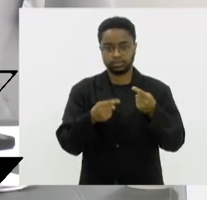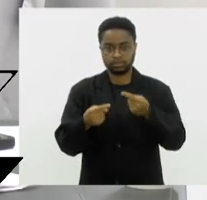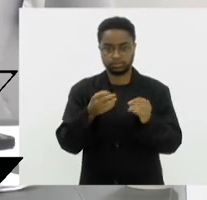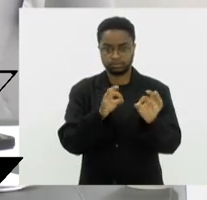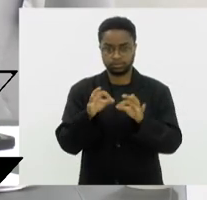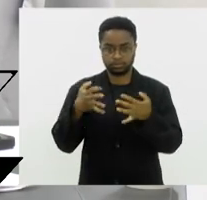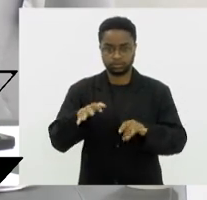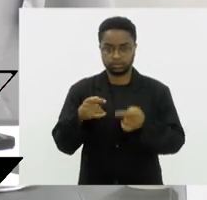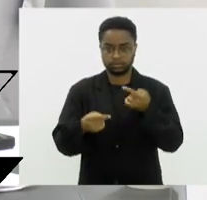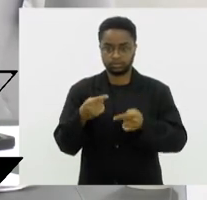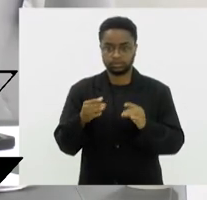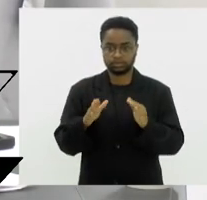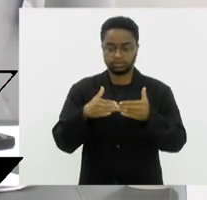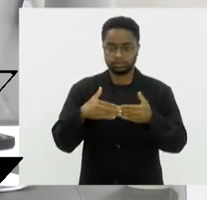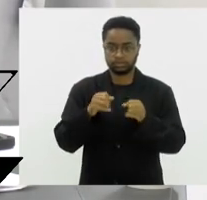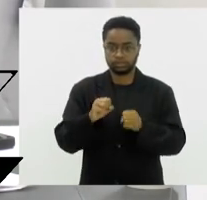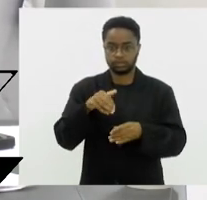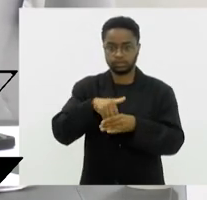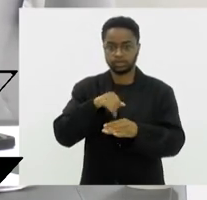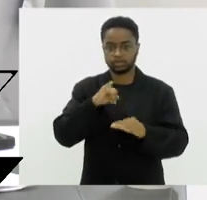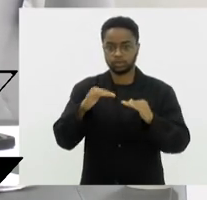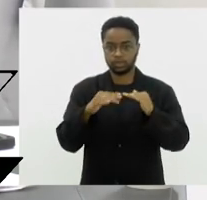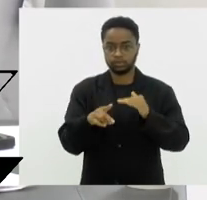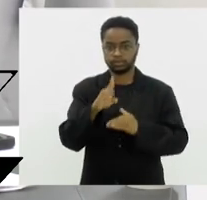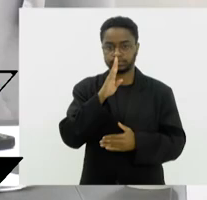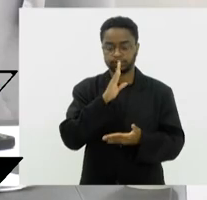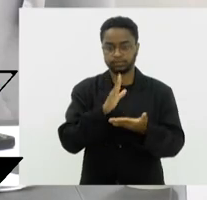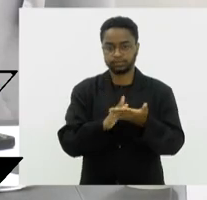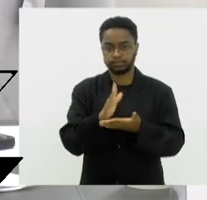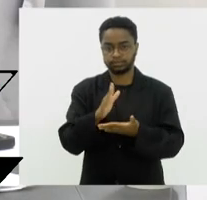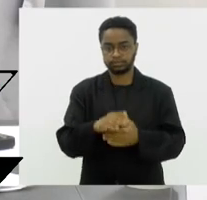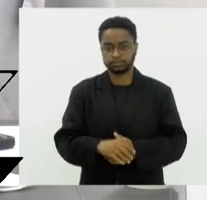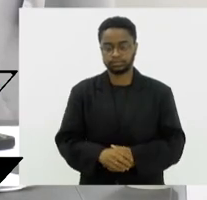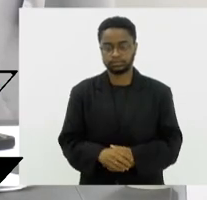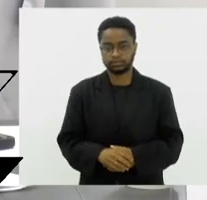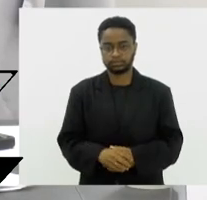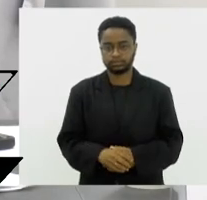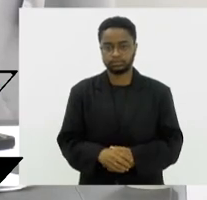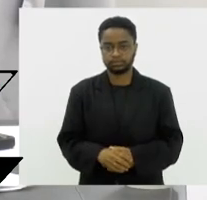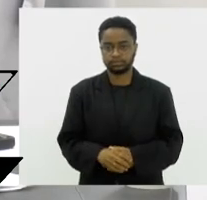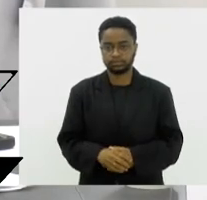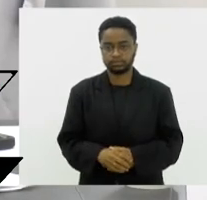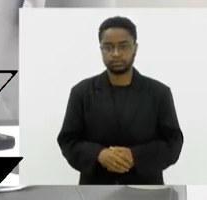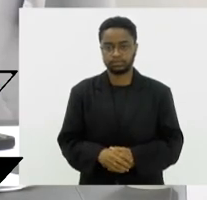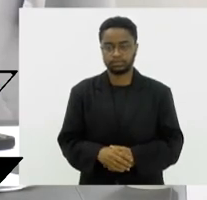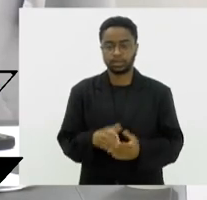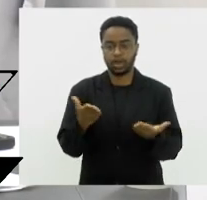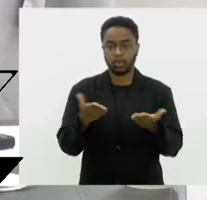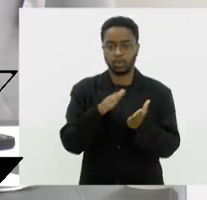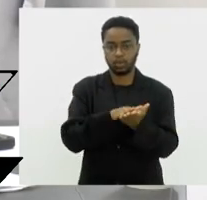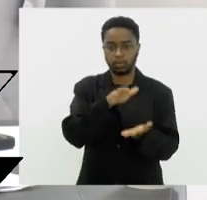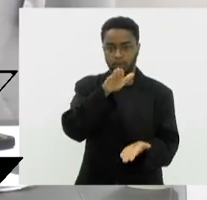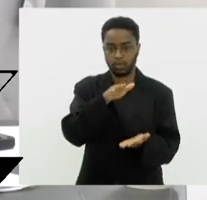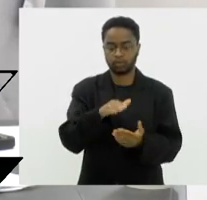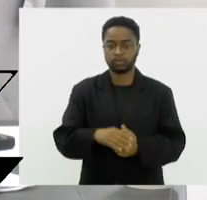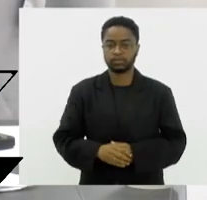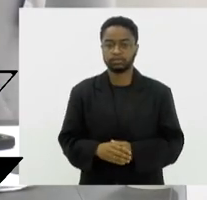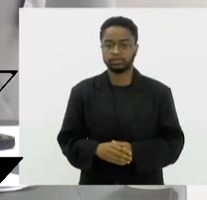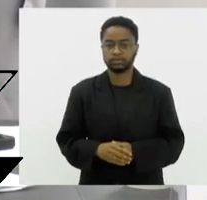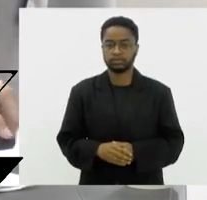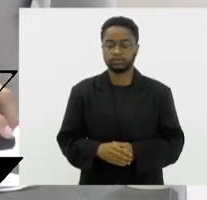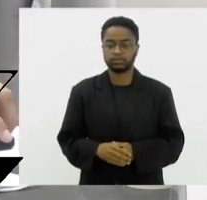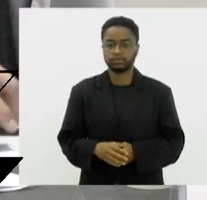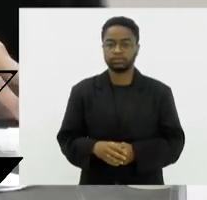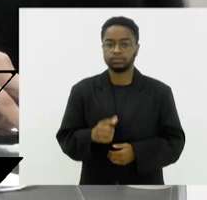discutir, encerrada a discussão, em votação, senhores que aprovam, permaneçam como estão, aprovado. Vamos, então, aos blocos. Submeto ao plenário